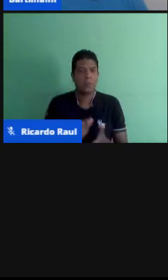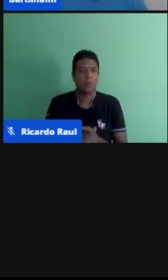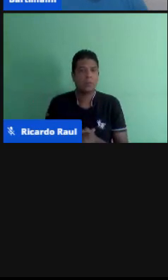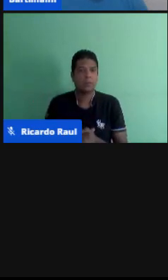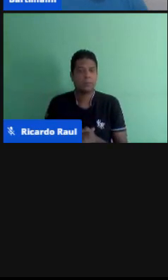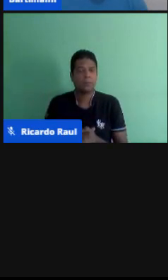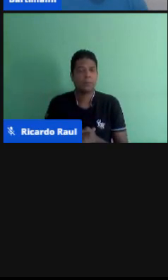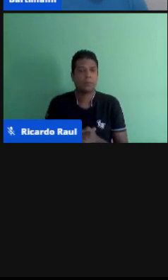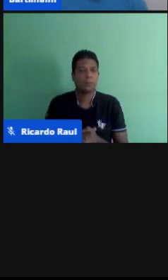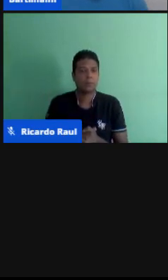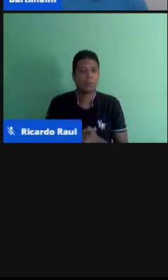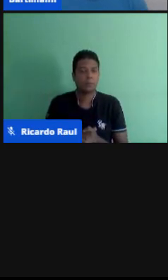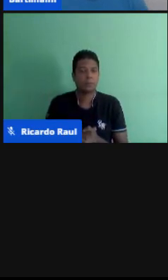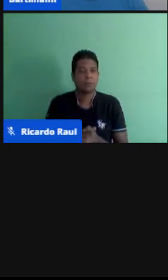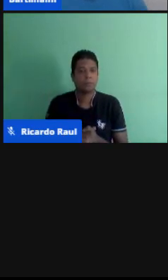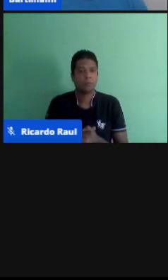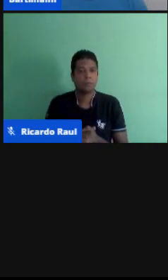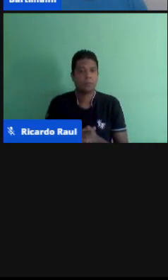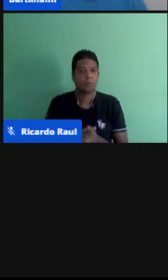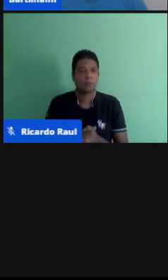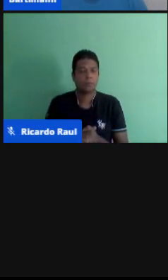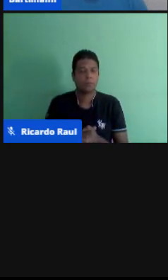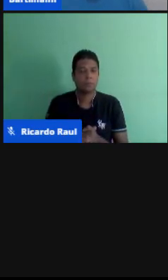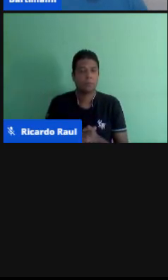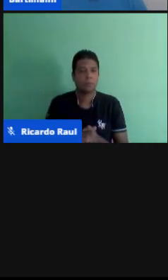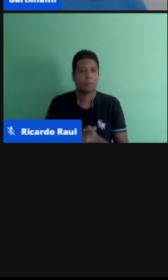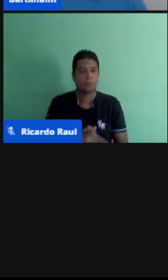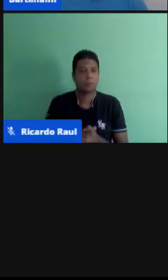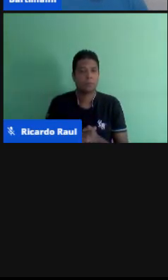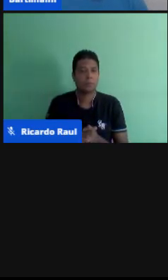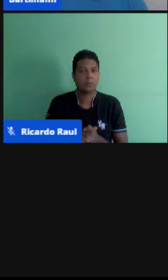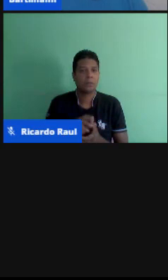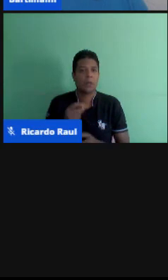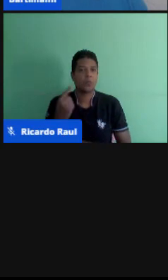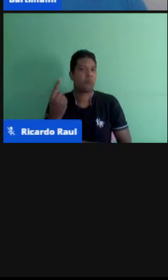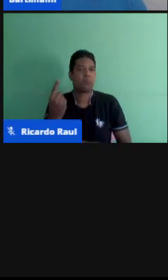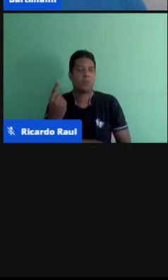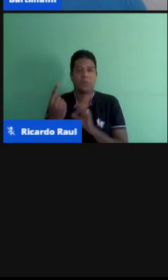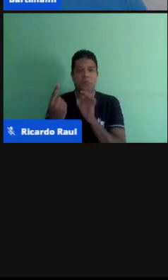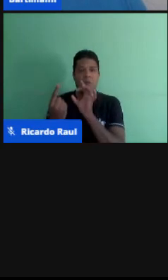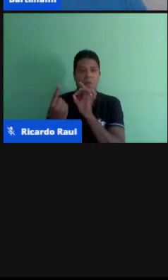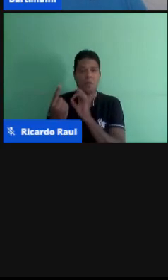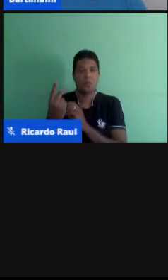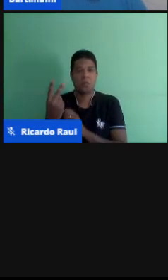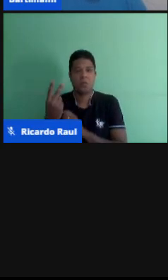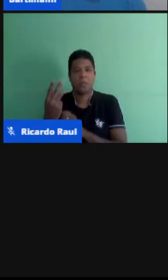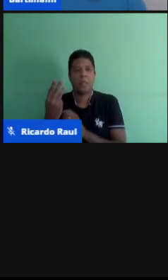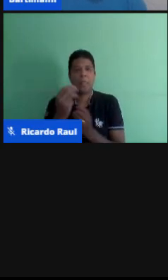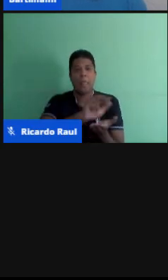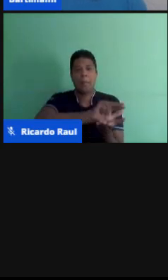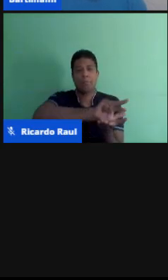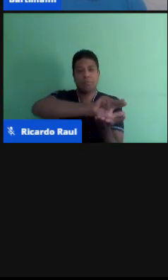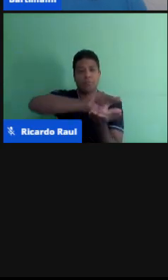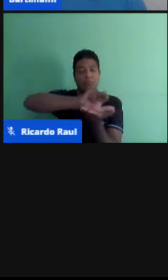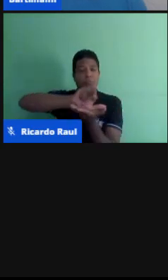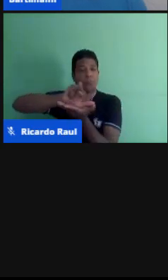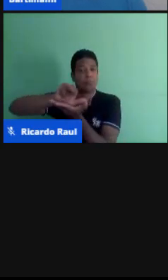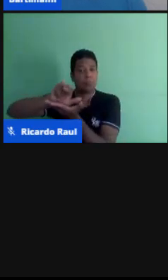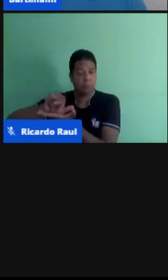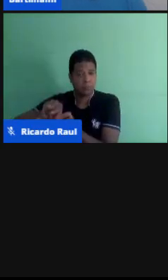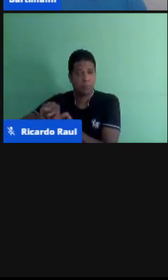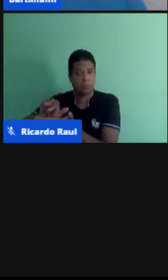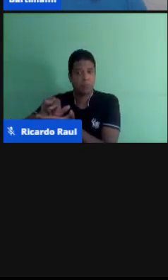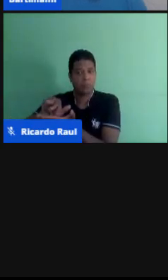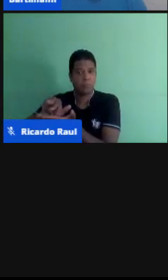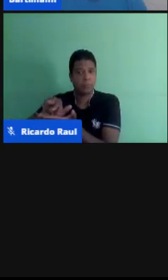aqui ter a ciência de que não é apenas uma, não são duas, são várias possibilidades de abordagem